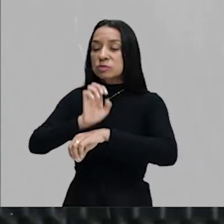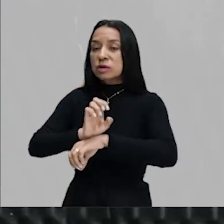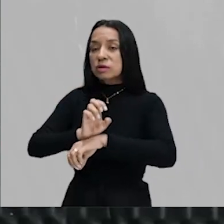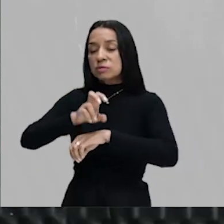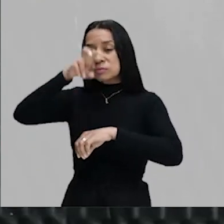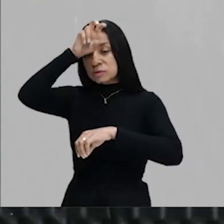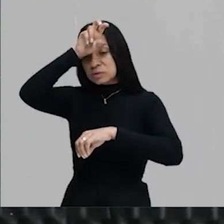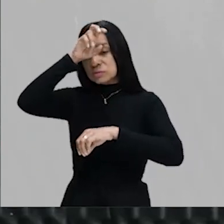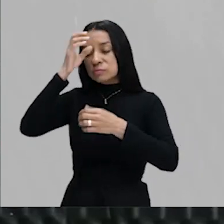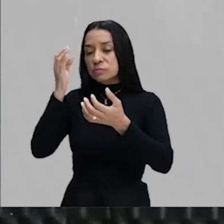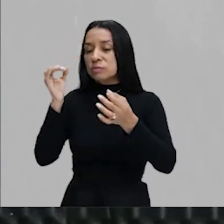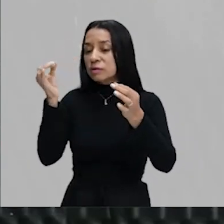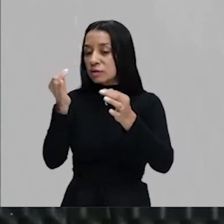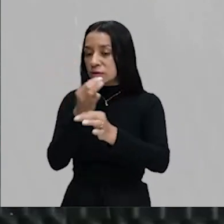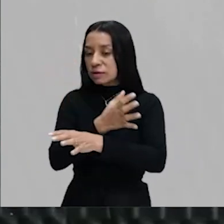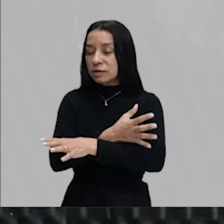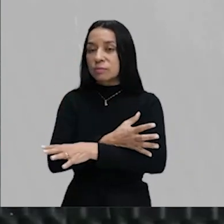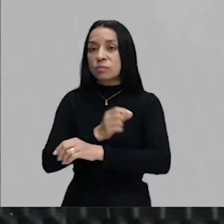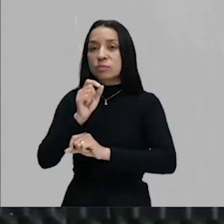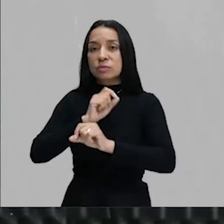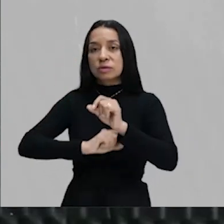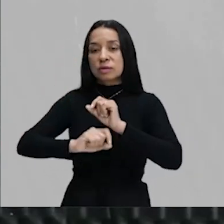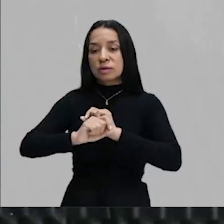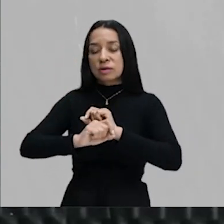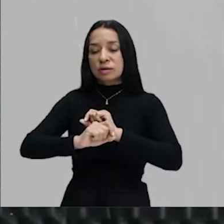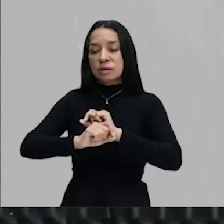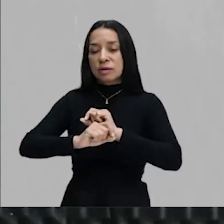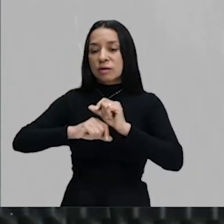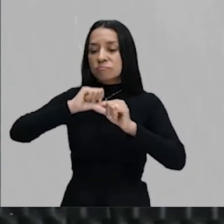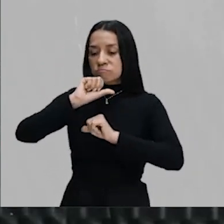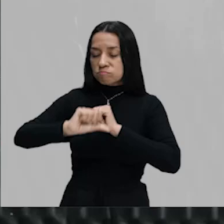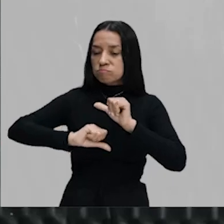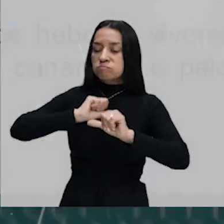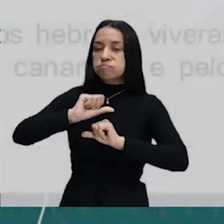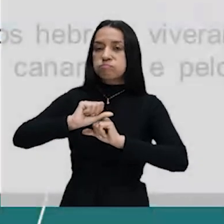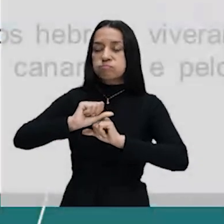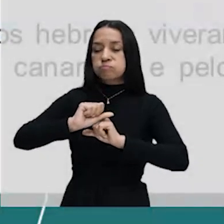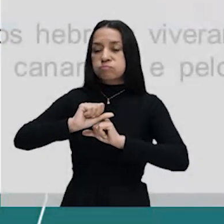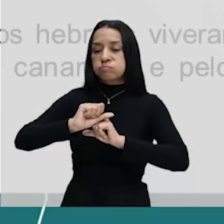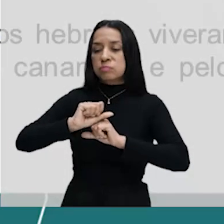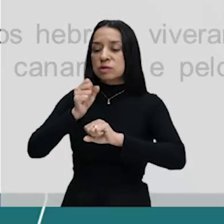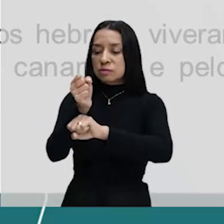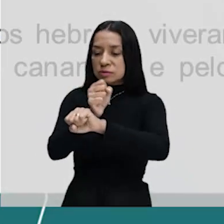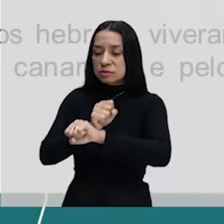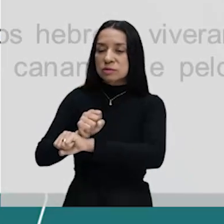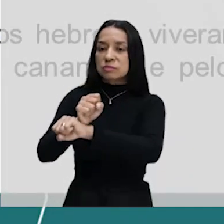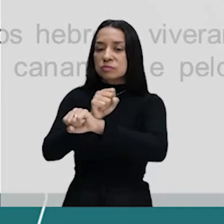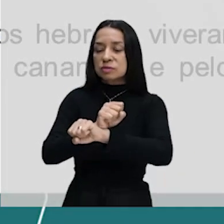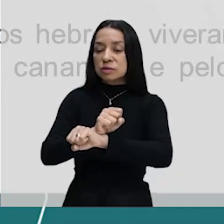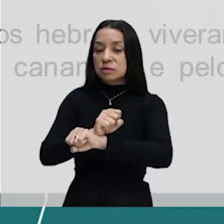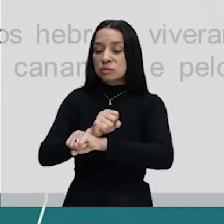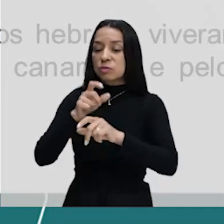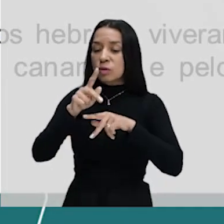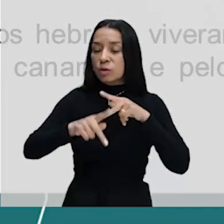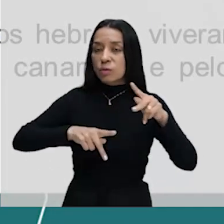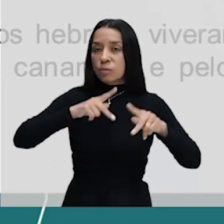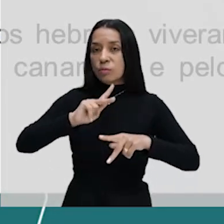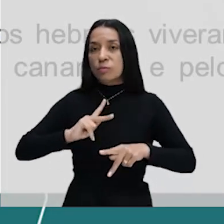vai acabar escravizando os povos hebreus. Os hebreus acabaram sendo escravizados,